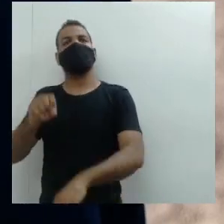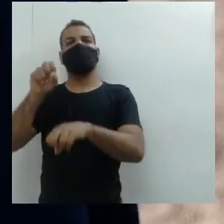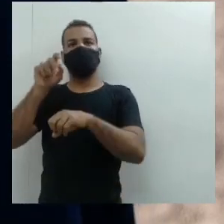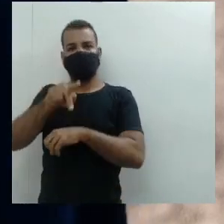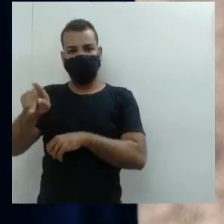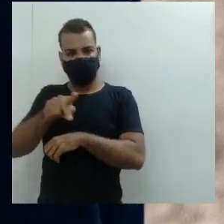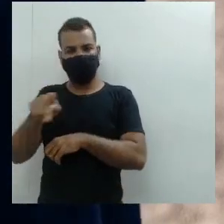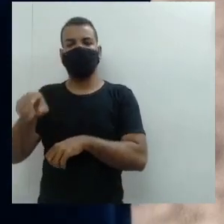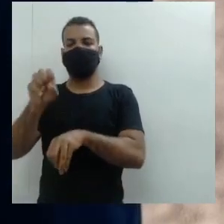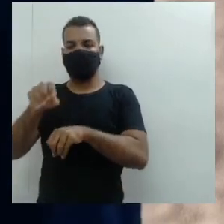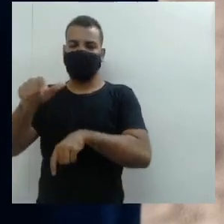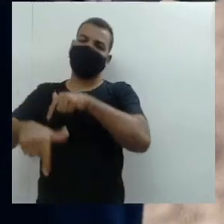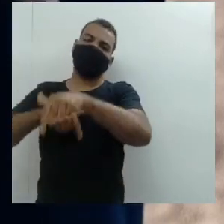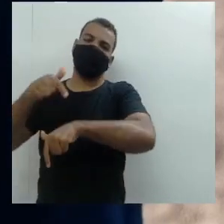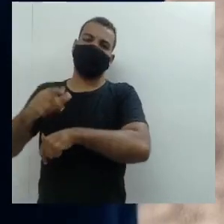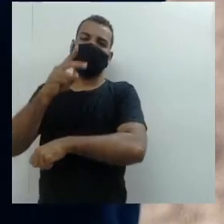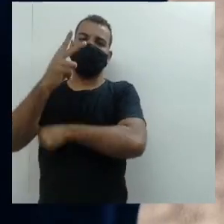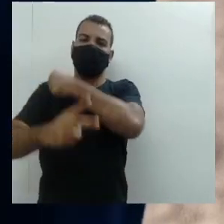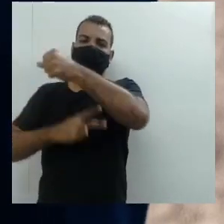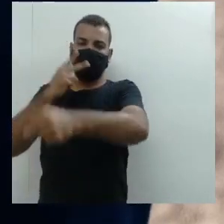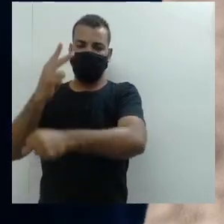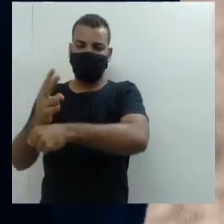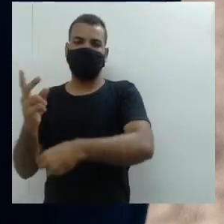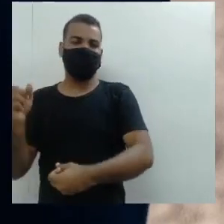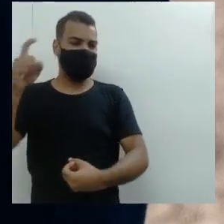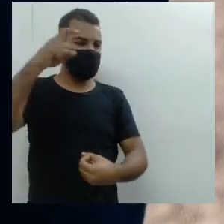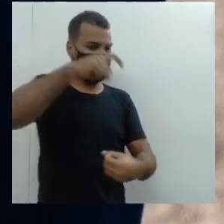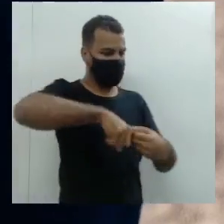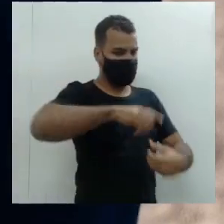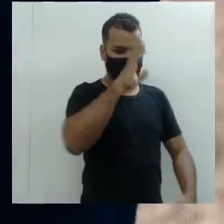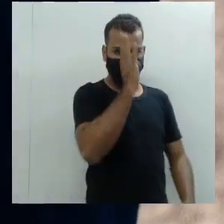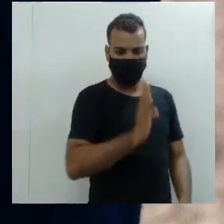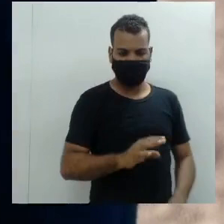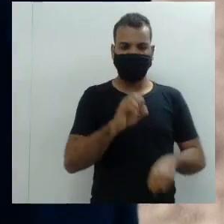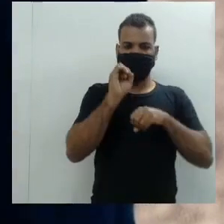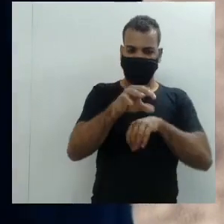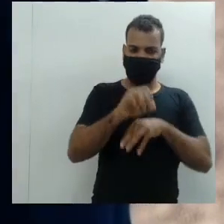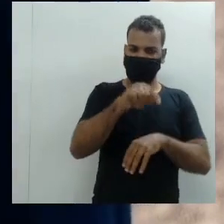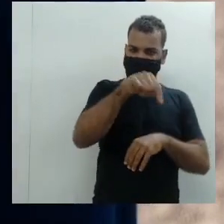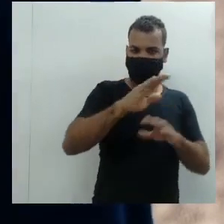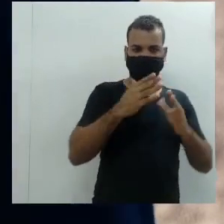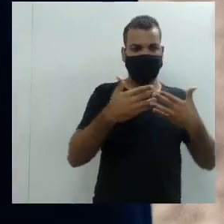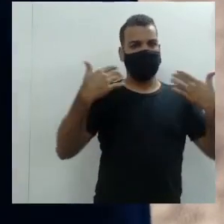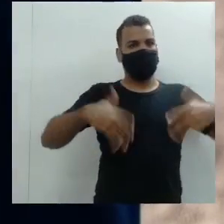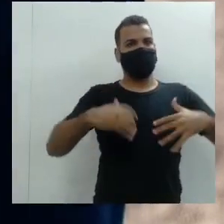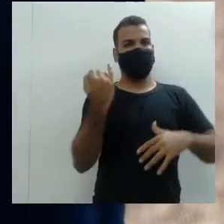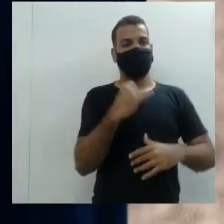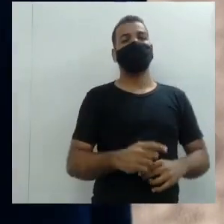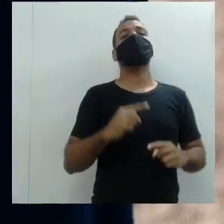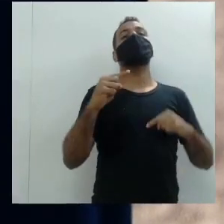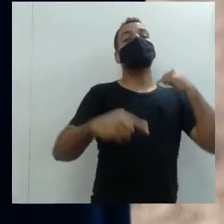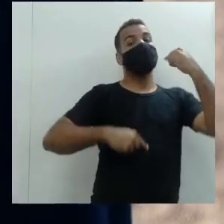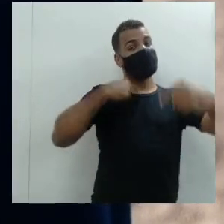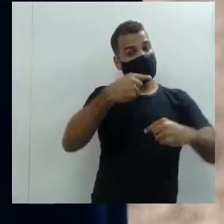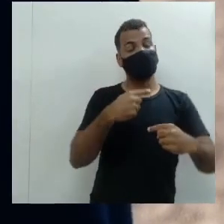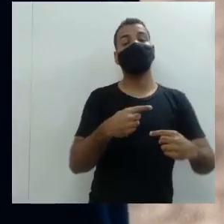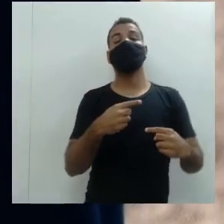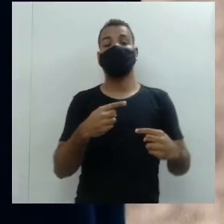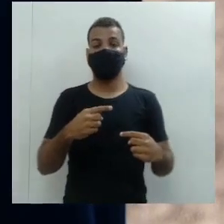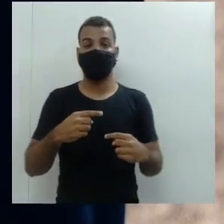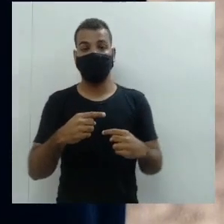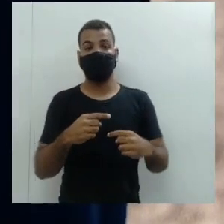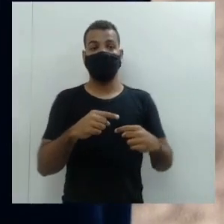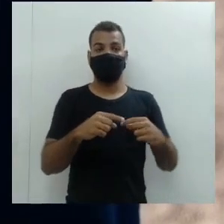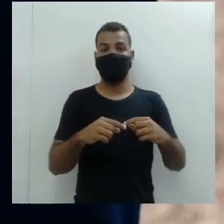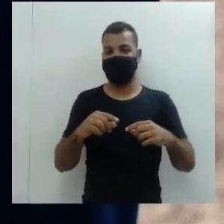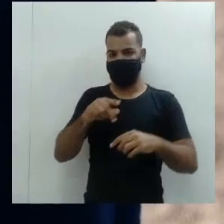2 anos, ensinando em Lisboa, voltou ao Brasil para ensinar o Pedro II, né? Posteriormente, transformou-se em chefe da Casa